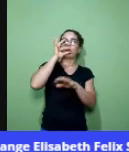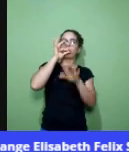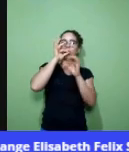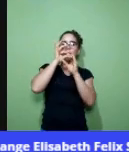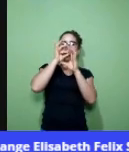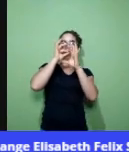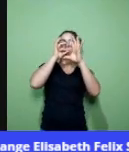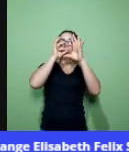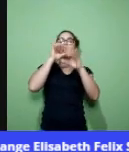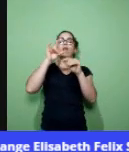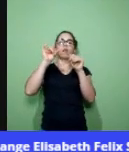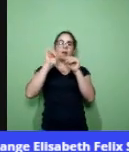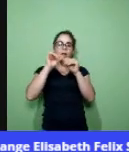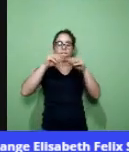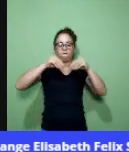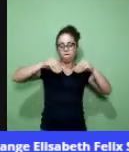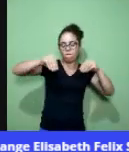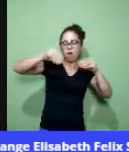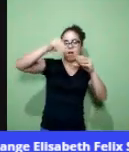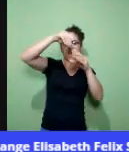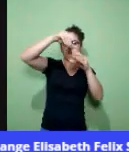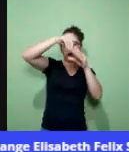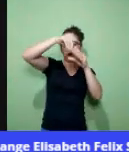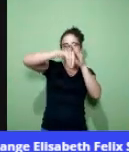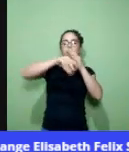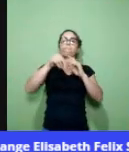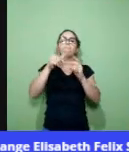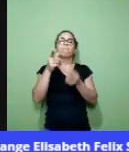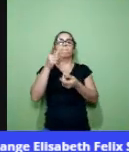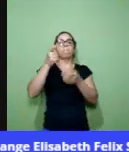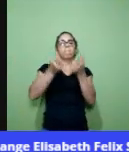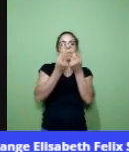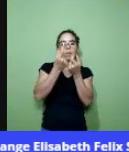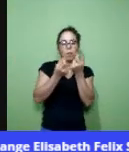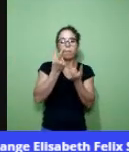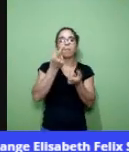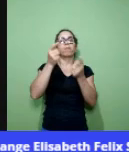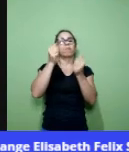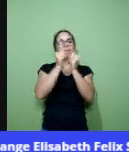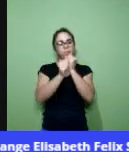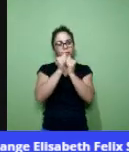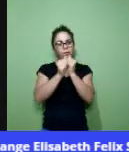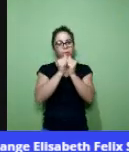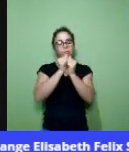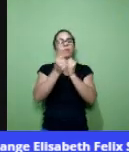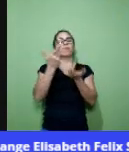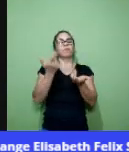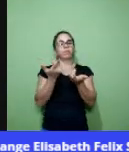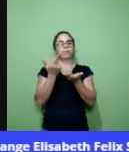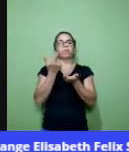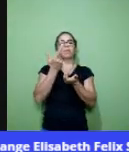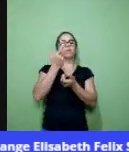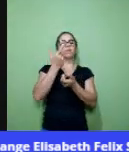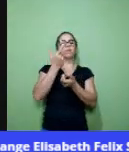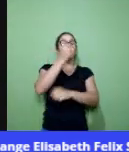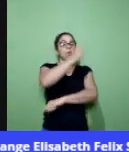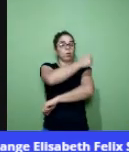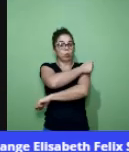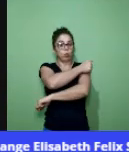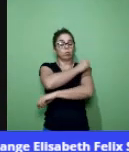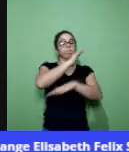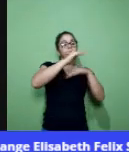parte da buchinha de cozinha, nós pegamos alguns balões, né? Colocamos farinha, pipoca,